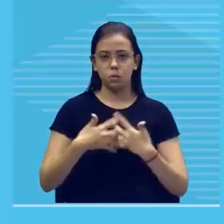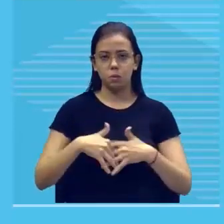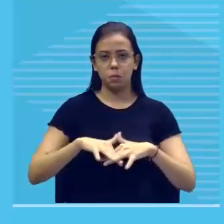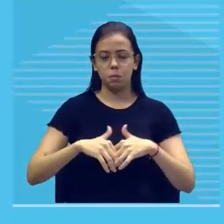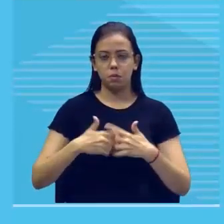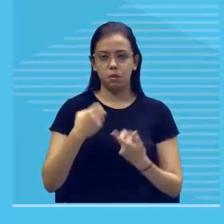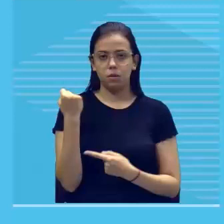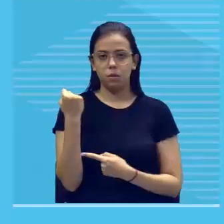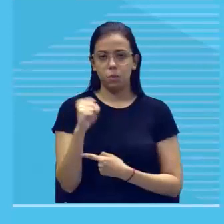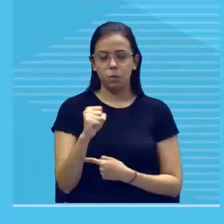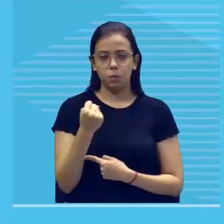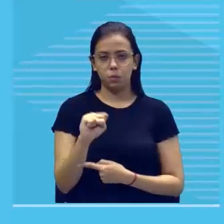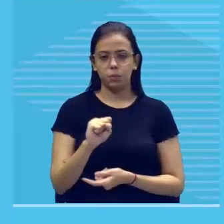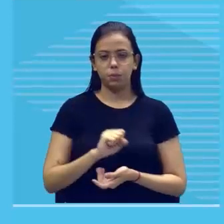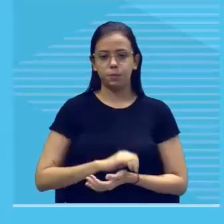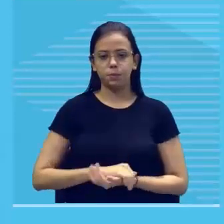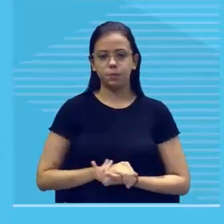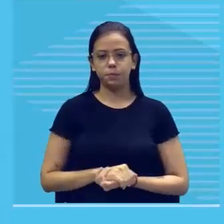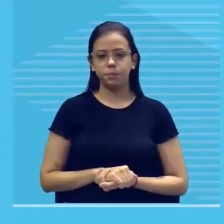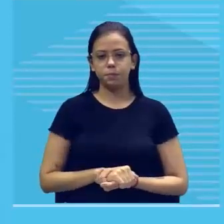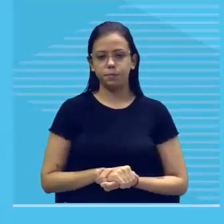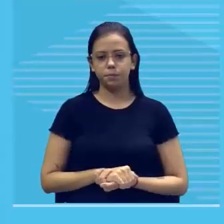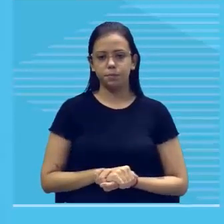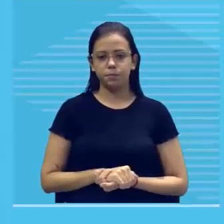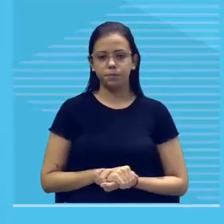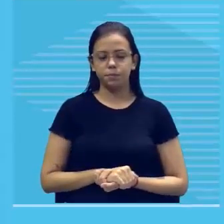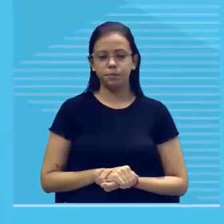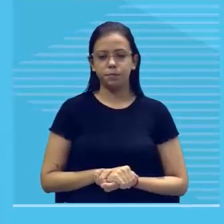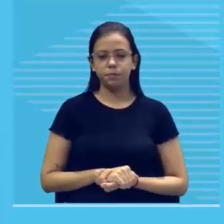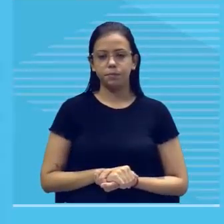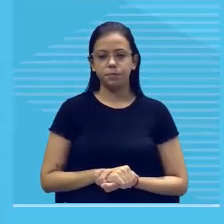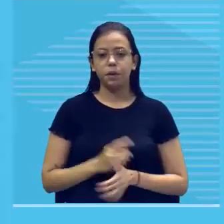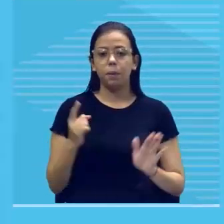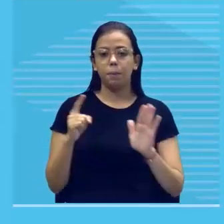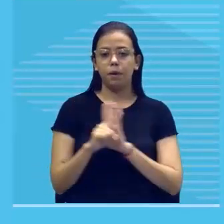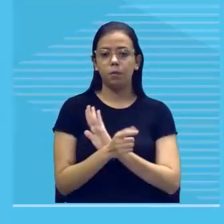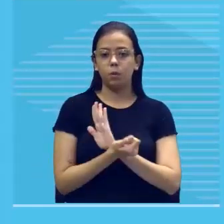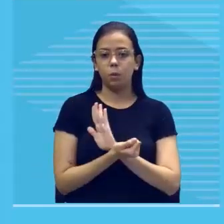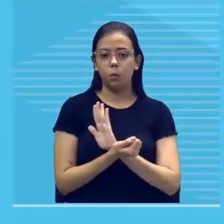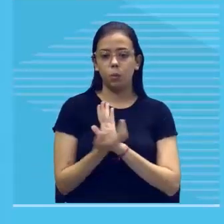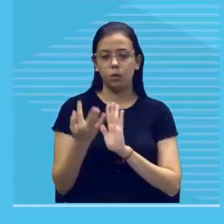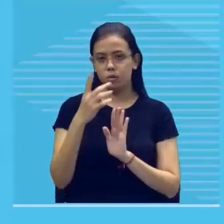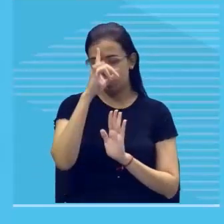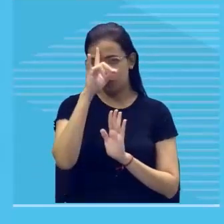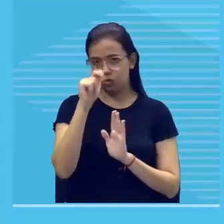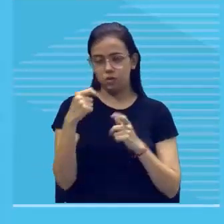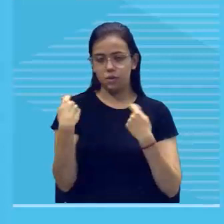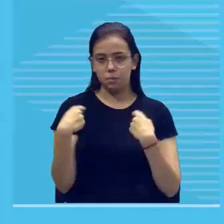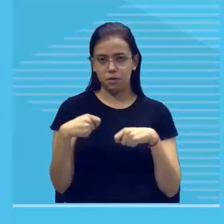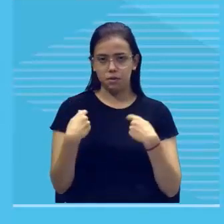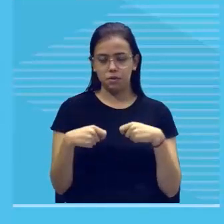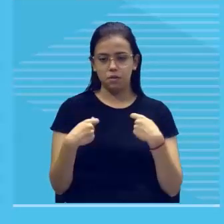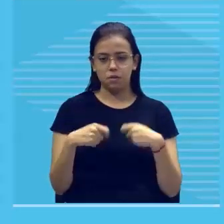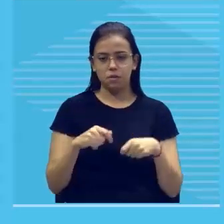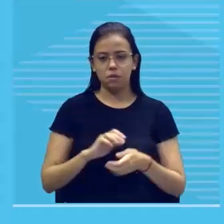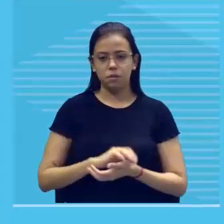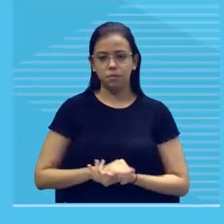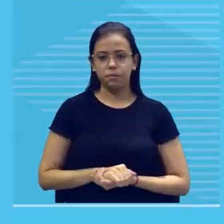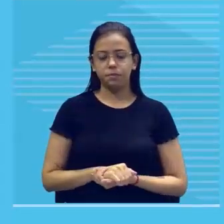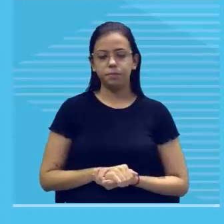funcionar oito máquinas aí ele pergunta em quantos dias né Quantos dias são necessários